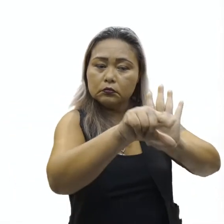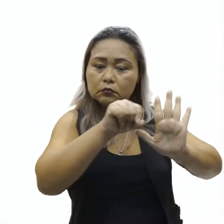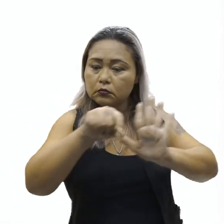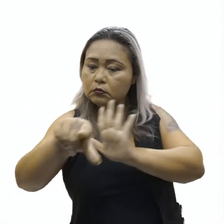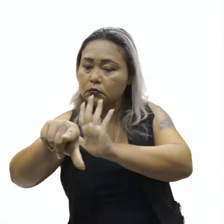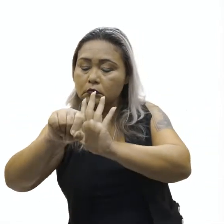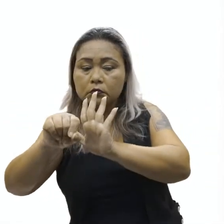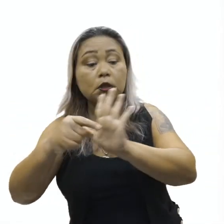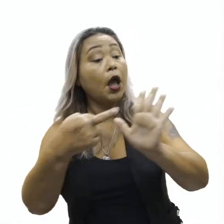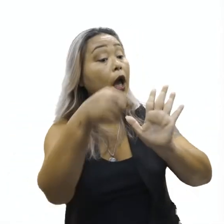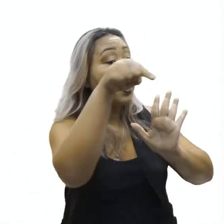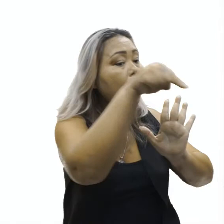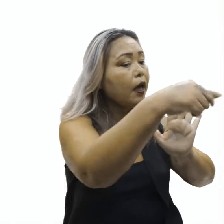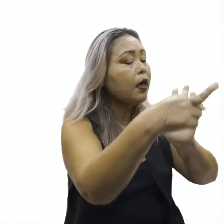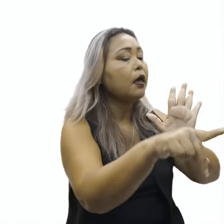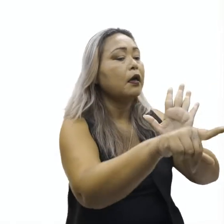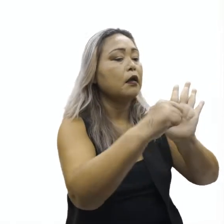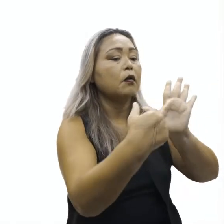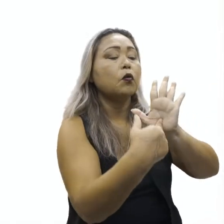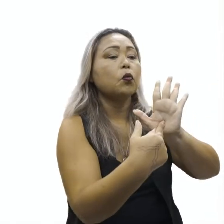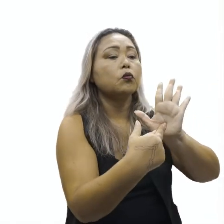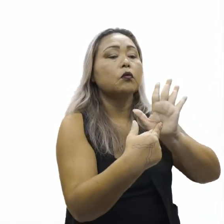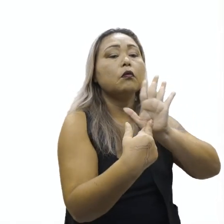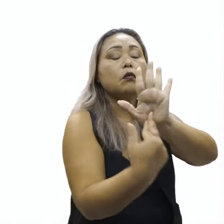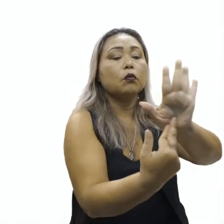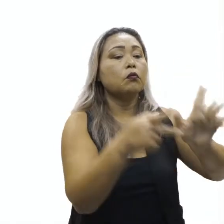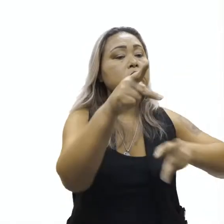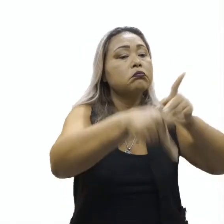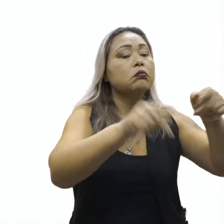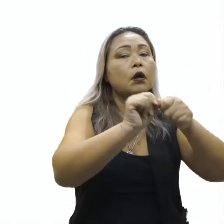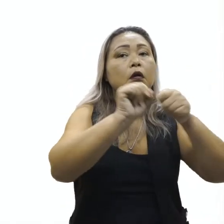aqueles representantes do povo. E o regime